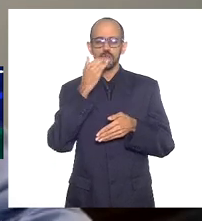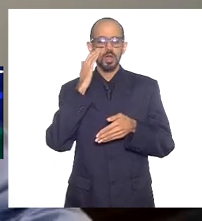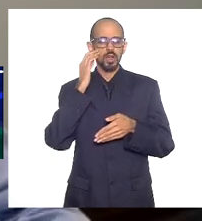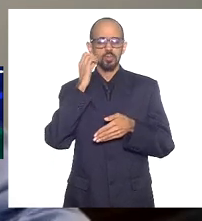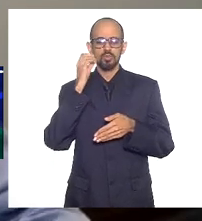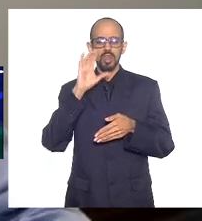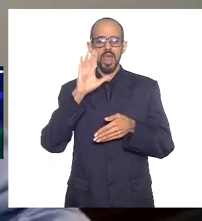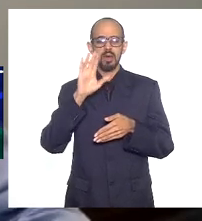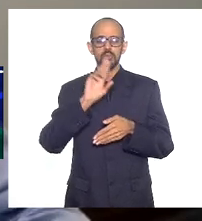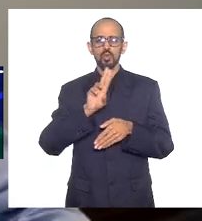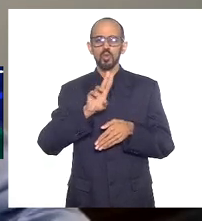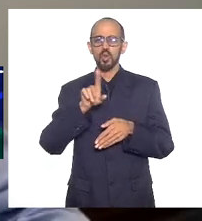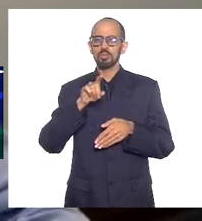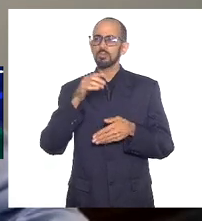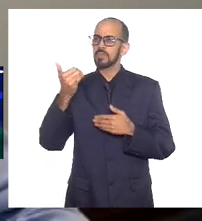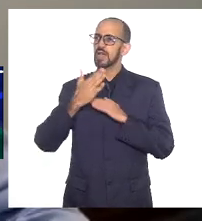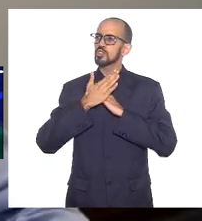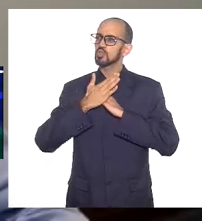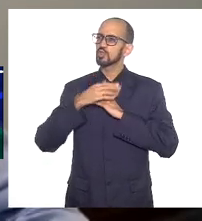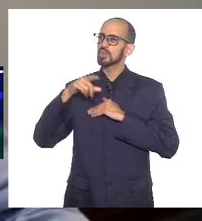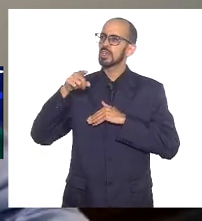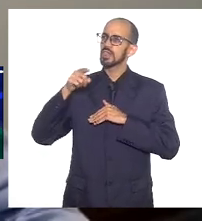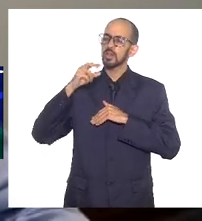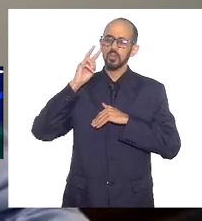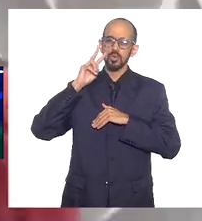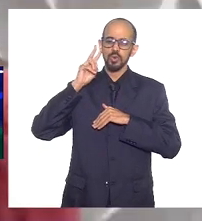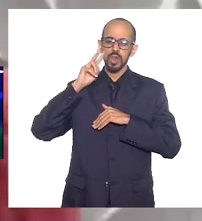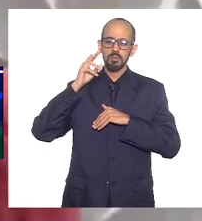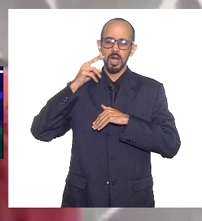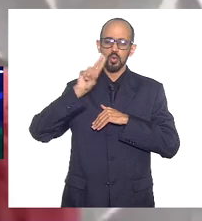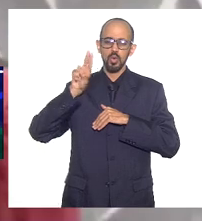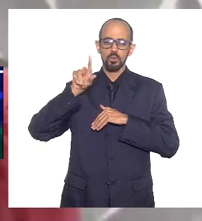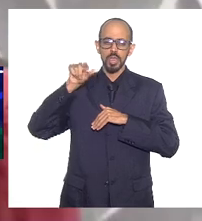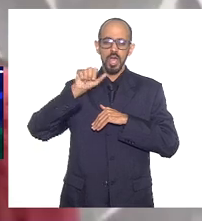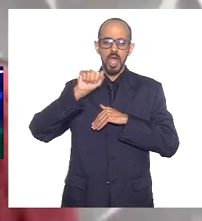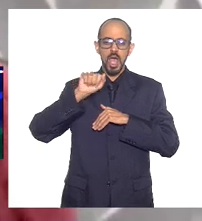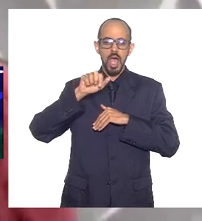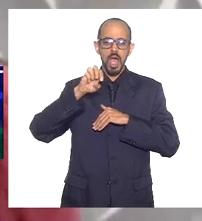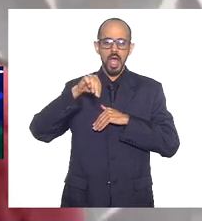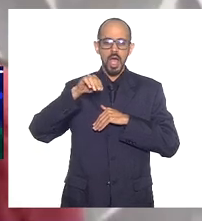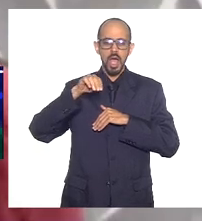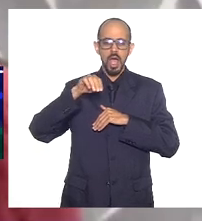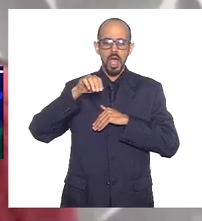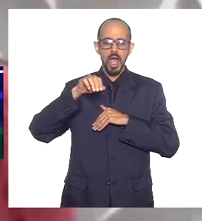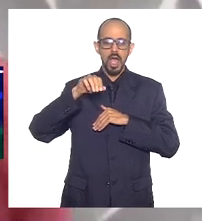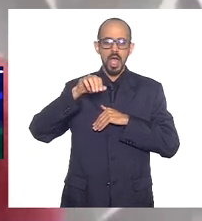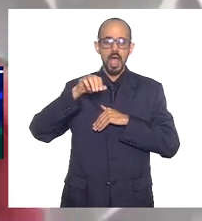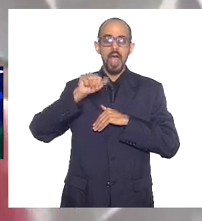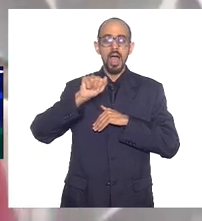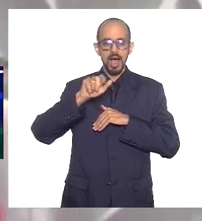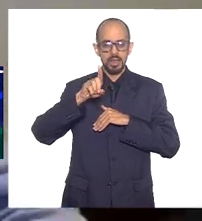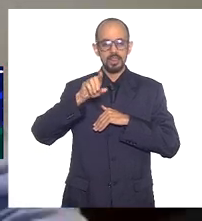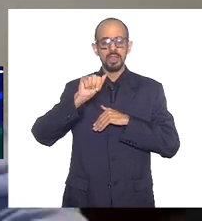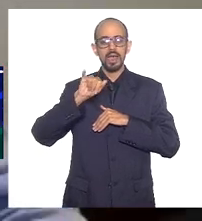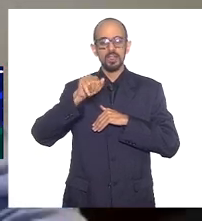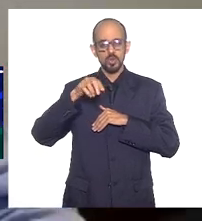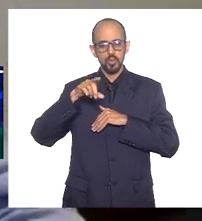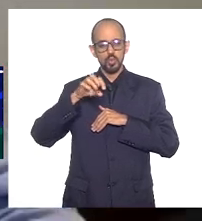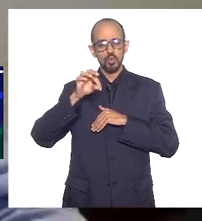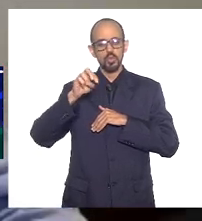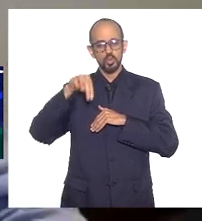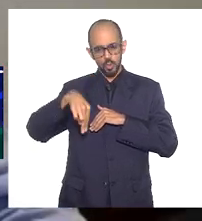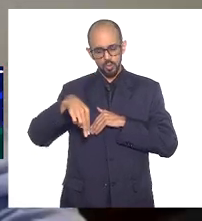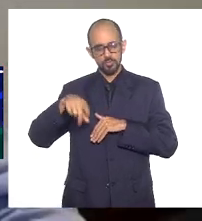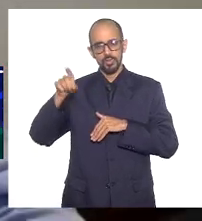me ajude deputada Marta Rocha Steve Miguel o pai é da Hilton o pai é da Hilton então assim